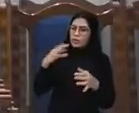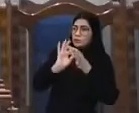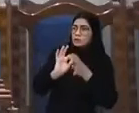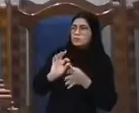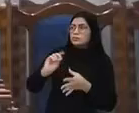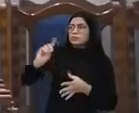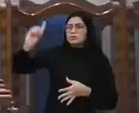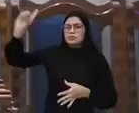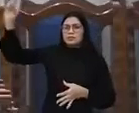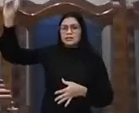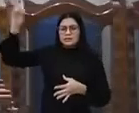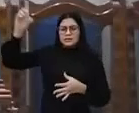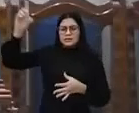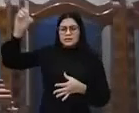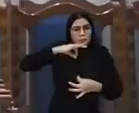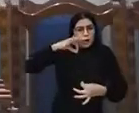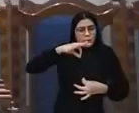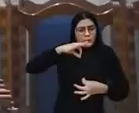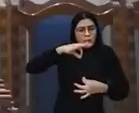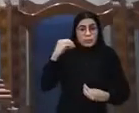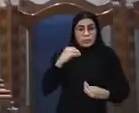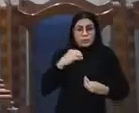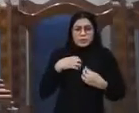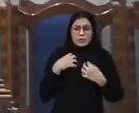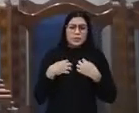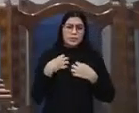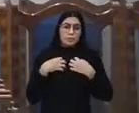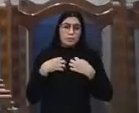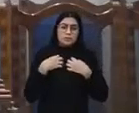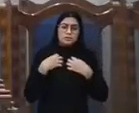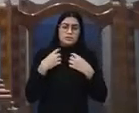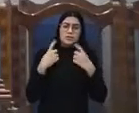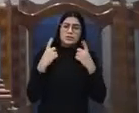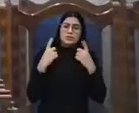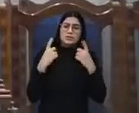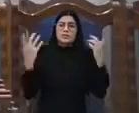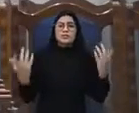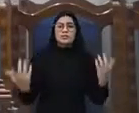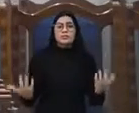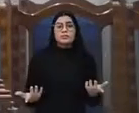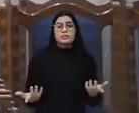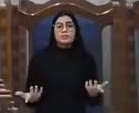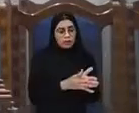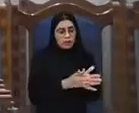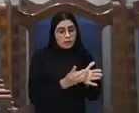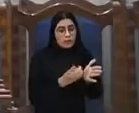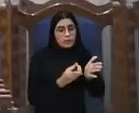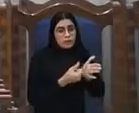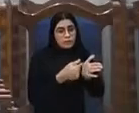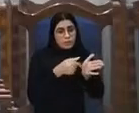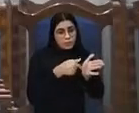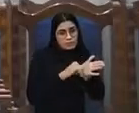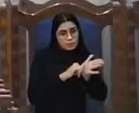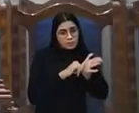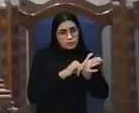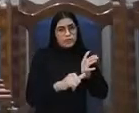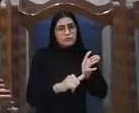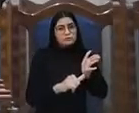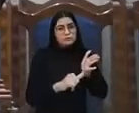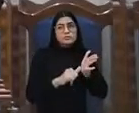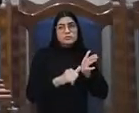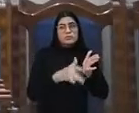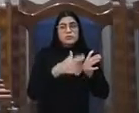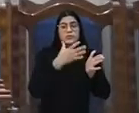se constrange, se comove, louvado seja o nome do Senhor. E a Bíblia vai nos dizer que